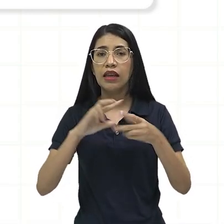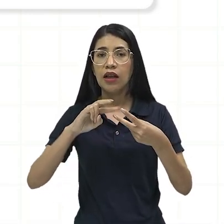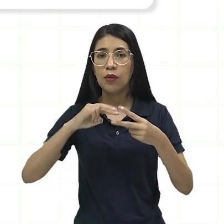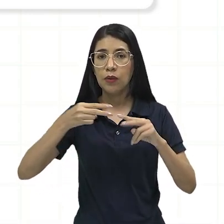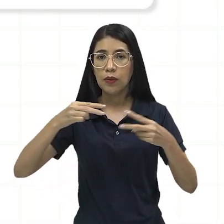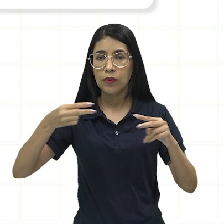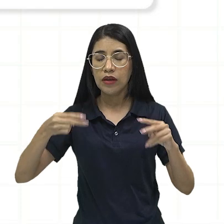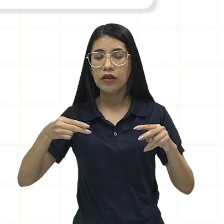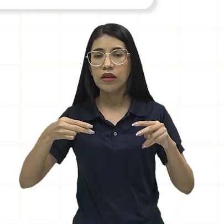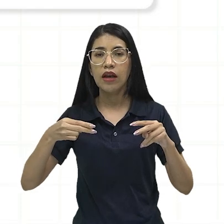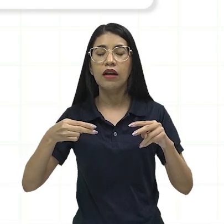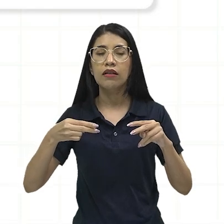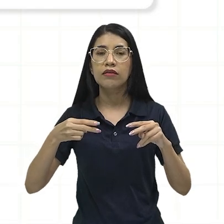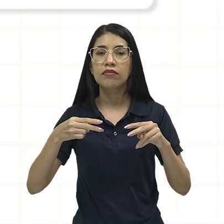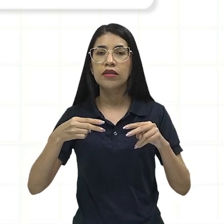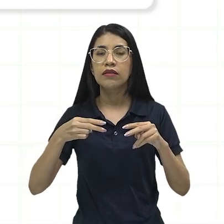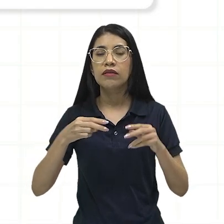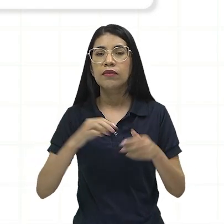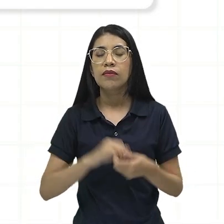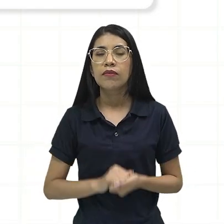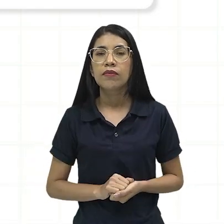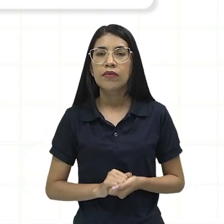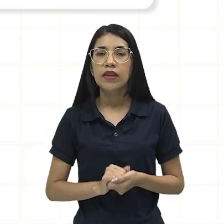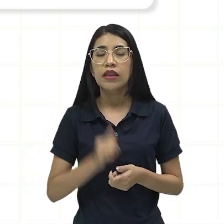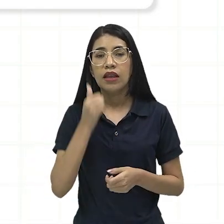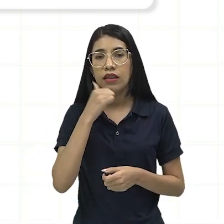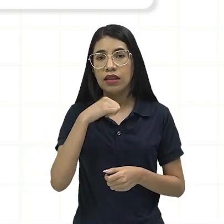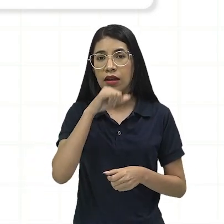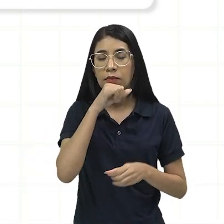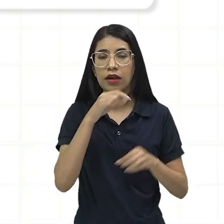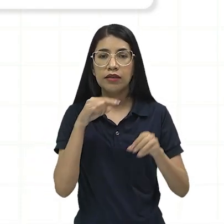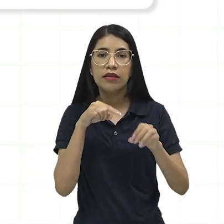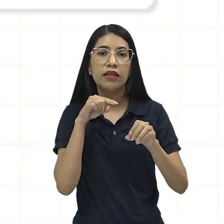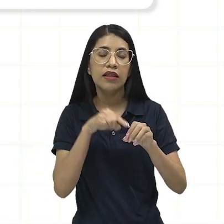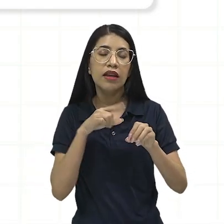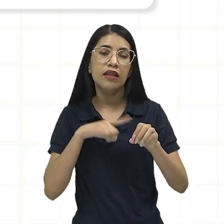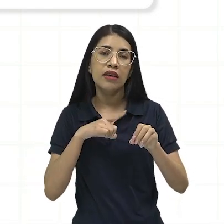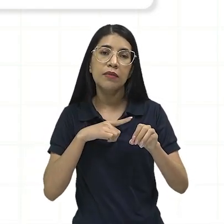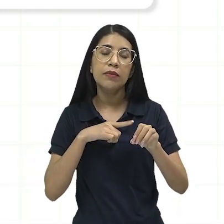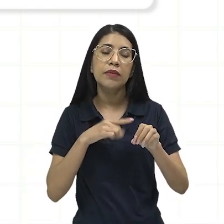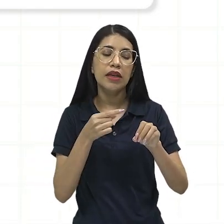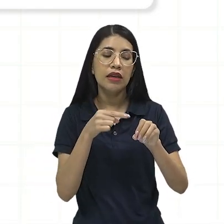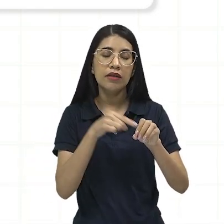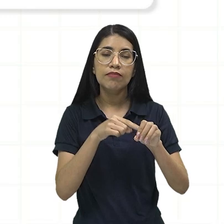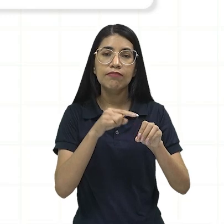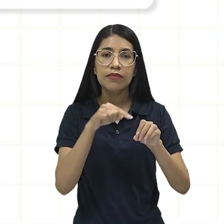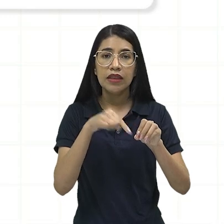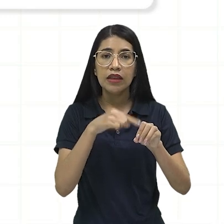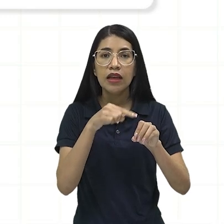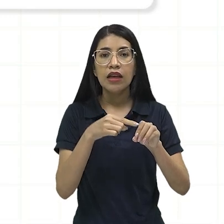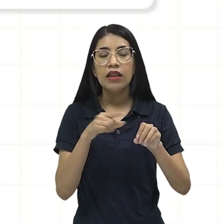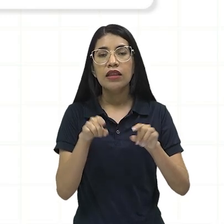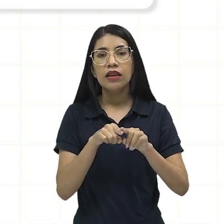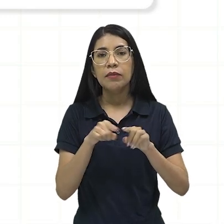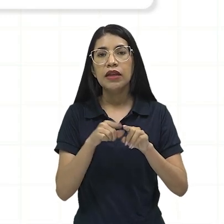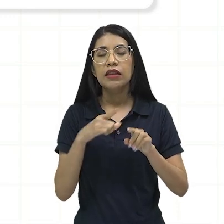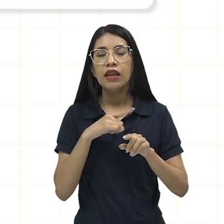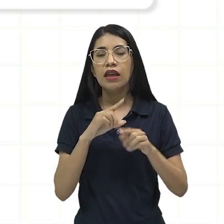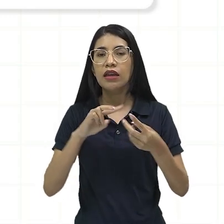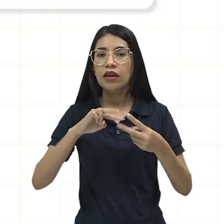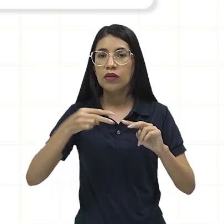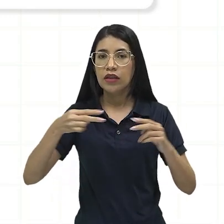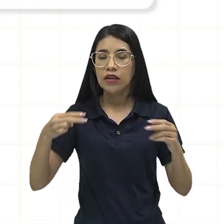né, por essa mãe. Então essa mãe ela vai passar através desse óvulo uma cópia do seu